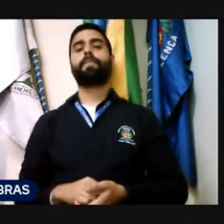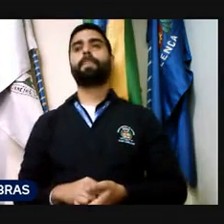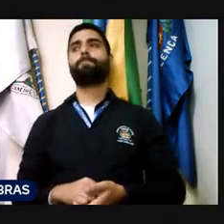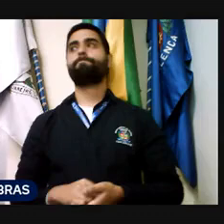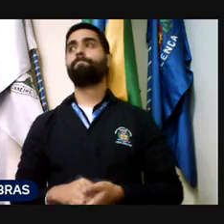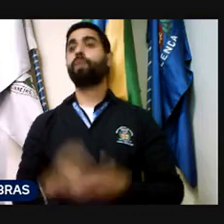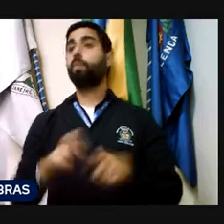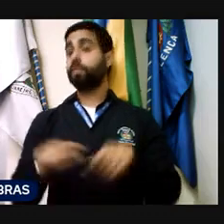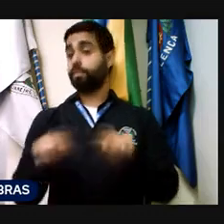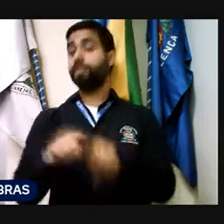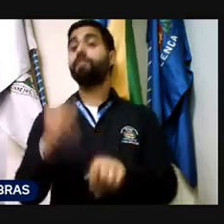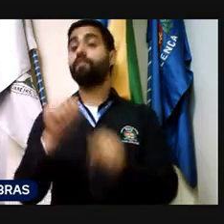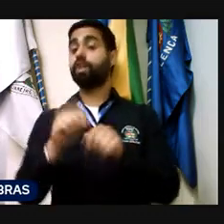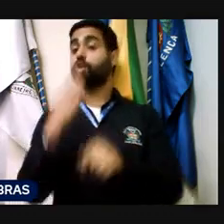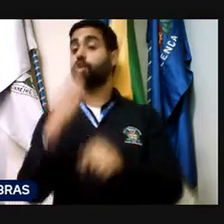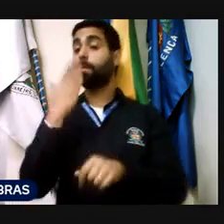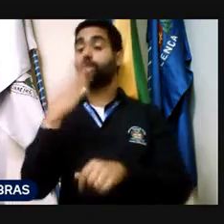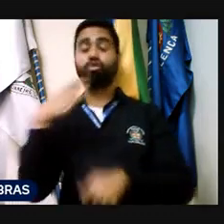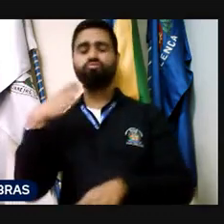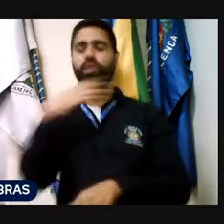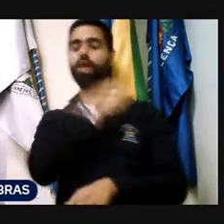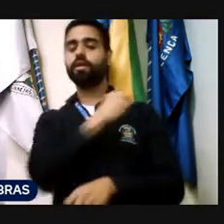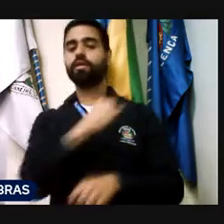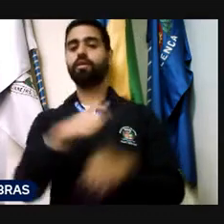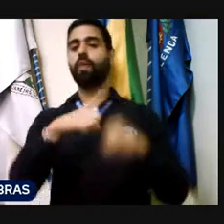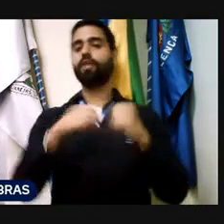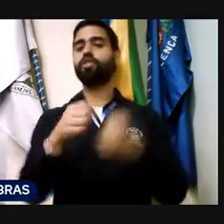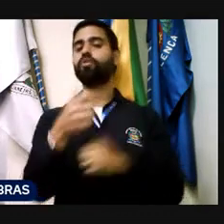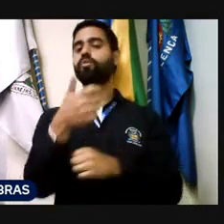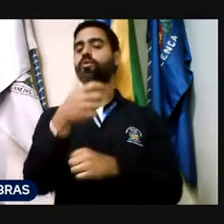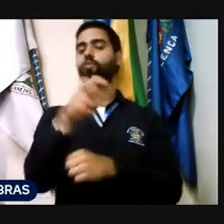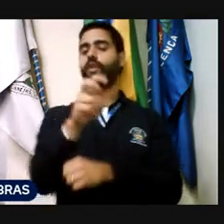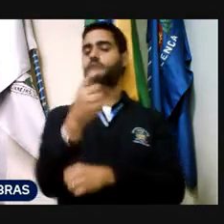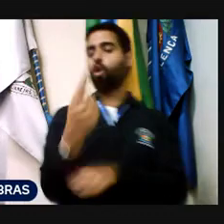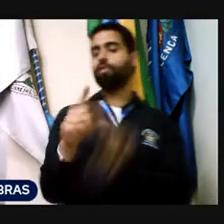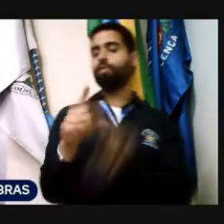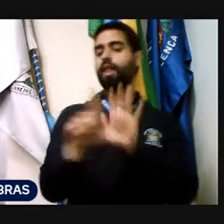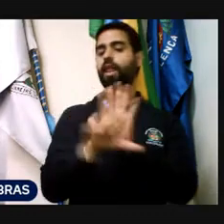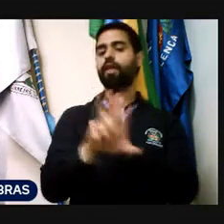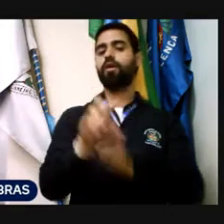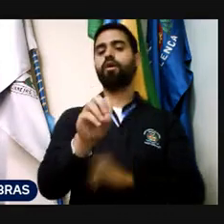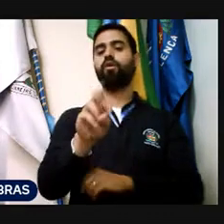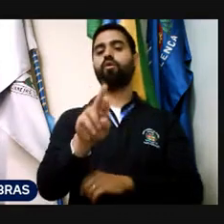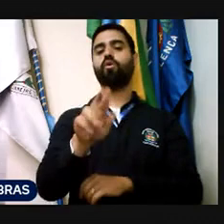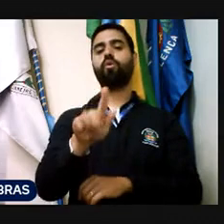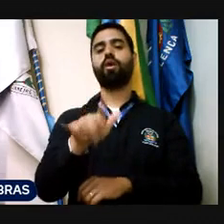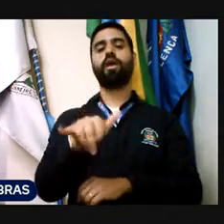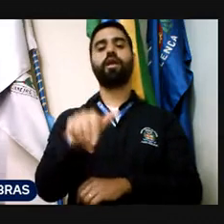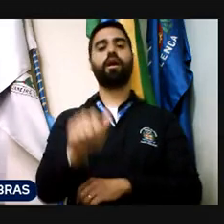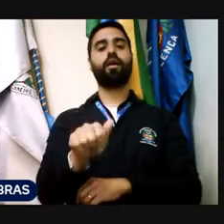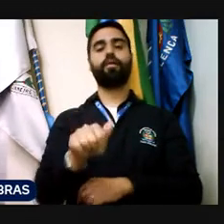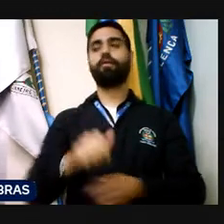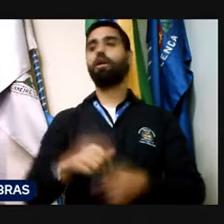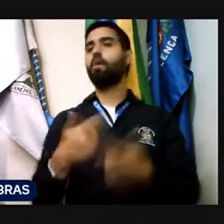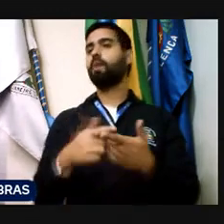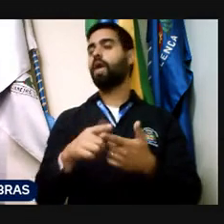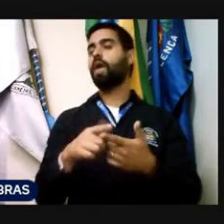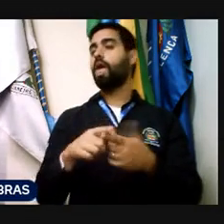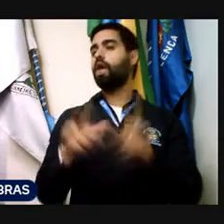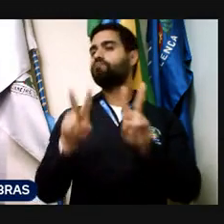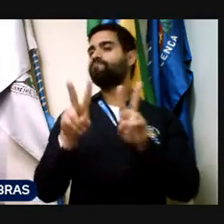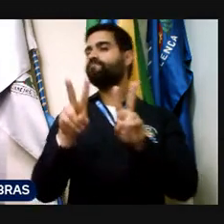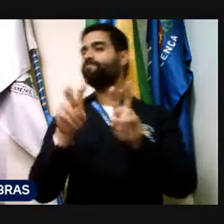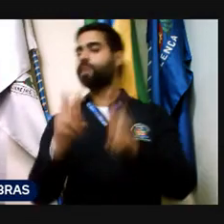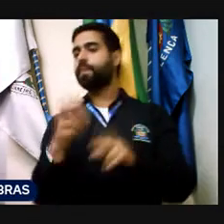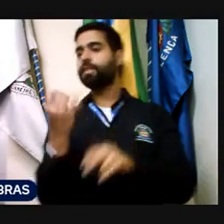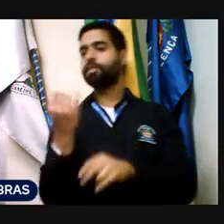que fazemos com pedido de urgência na forma do artigo 51 da Lei Orgânica, por tratar-se de serviço